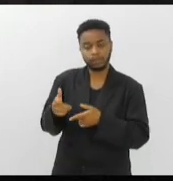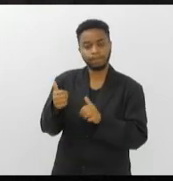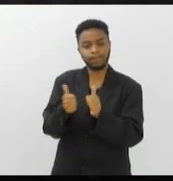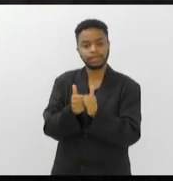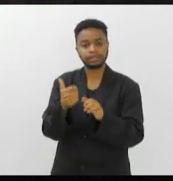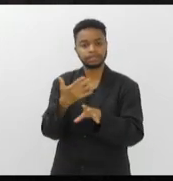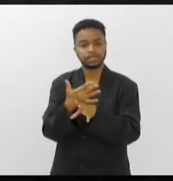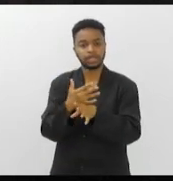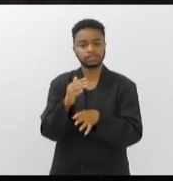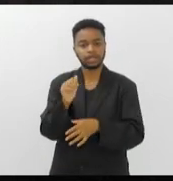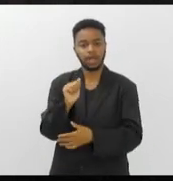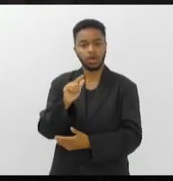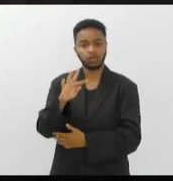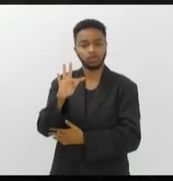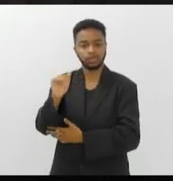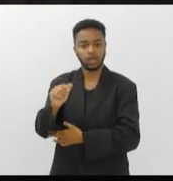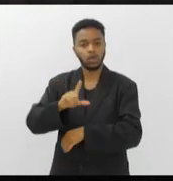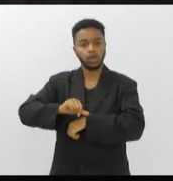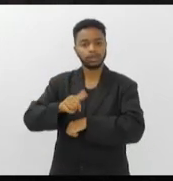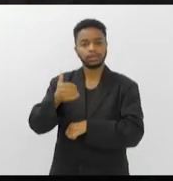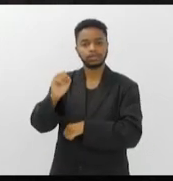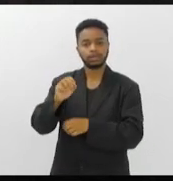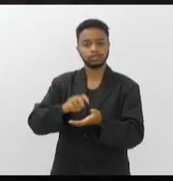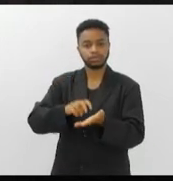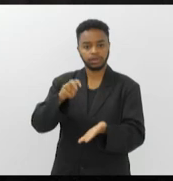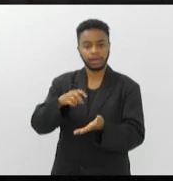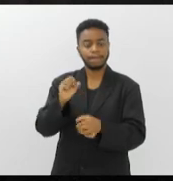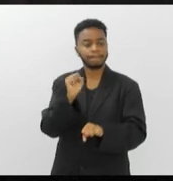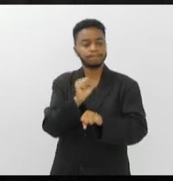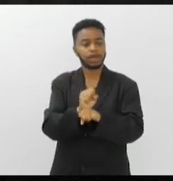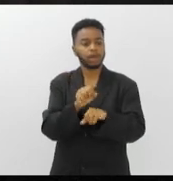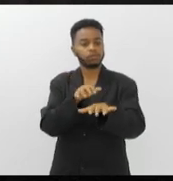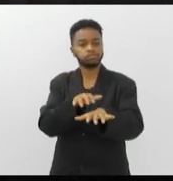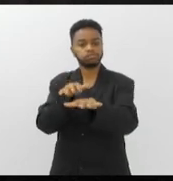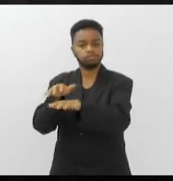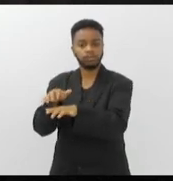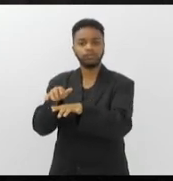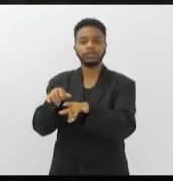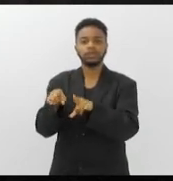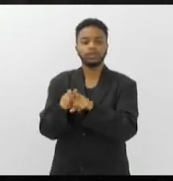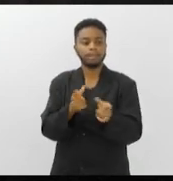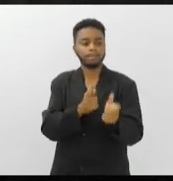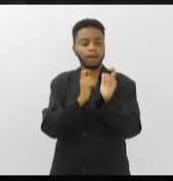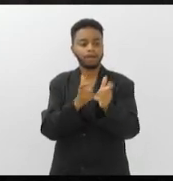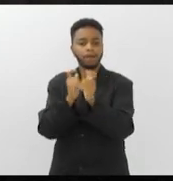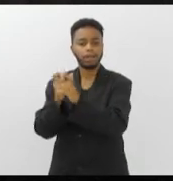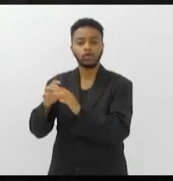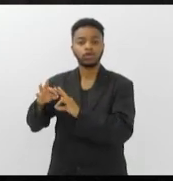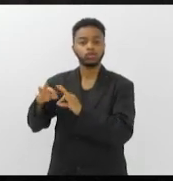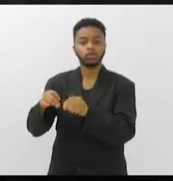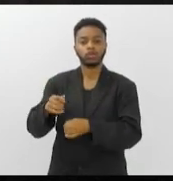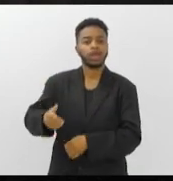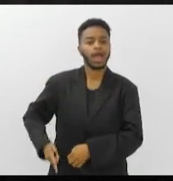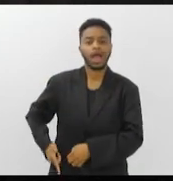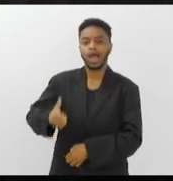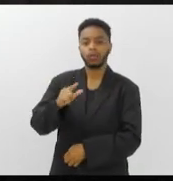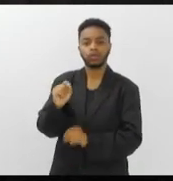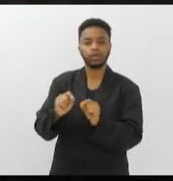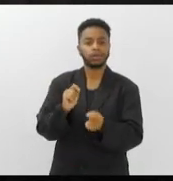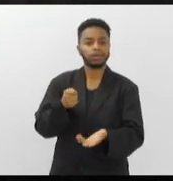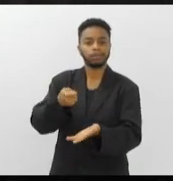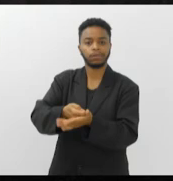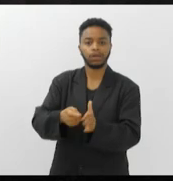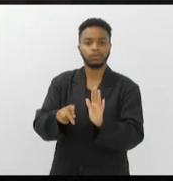manhã, parando o trânsito e dando tiro. Todas essas armas que estavam na mão desses criminosos é financiada pelo tráfico de